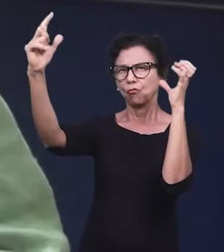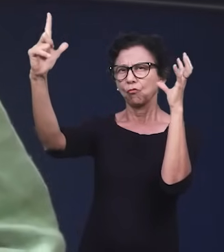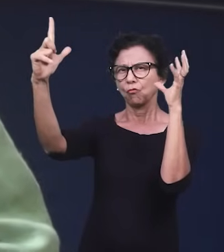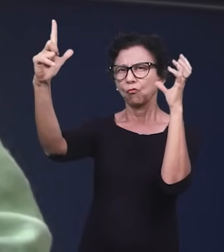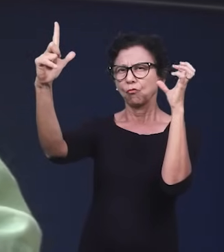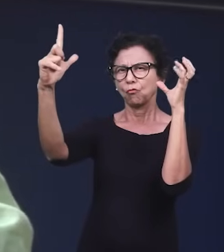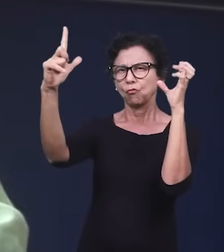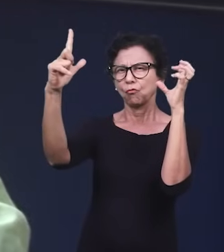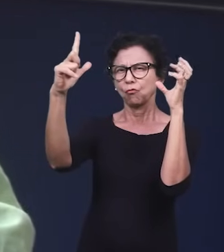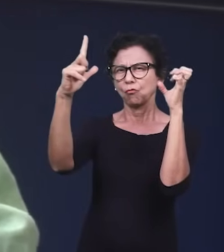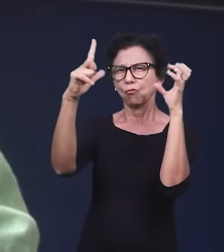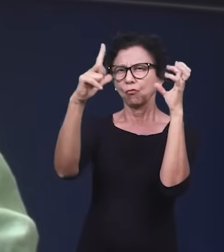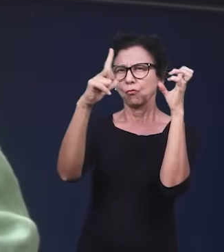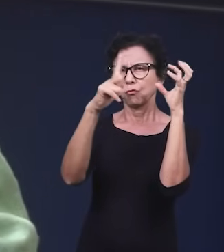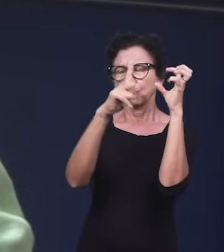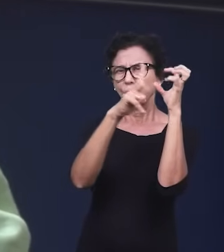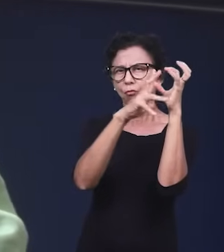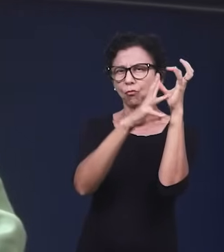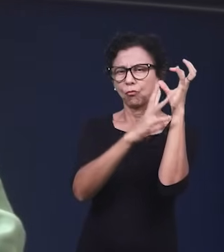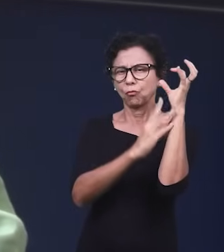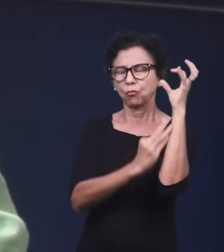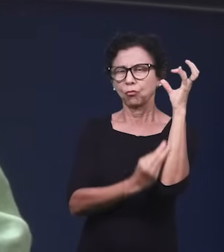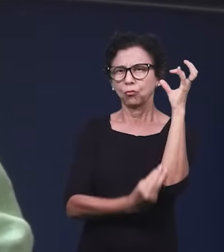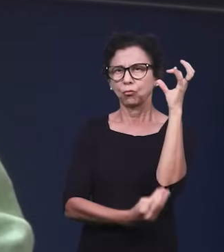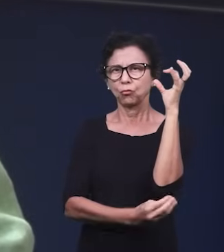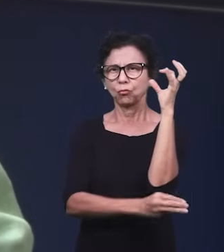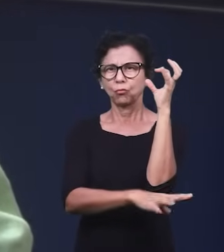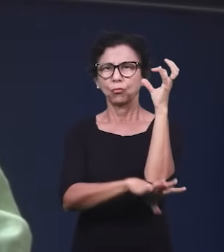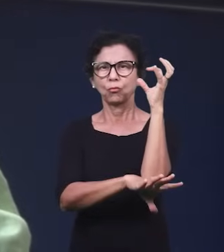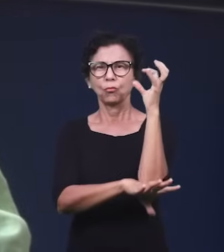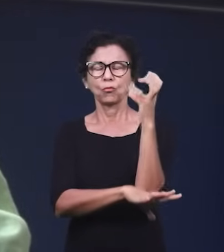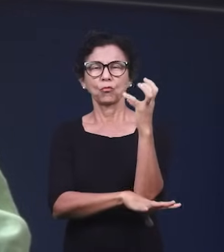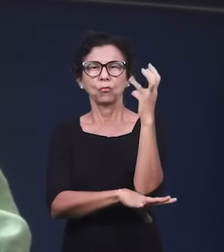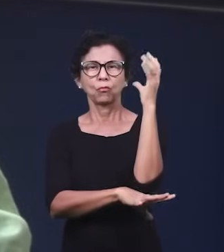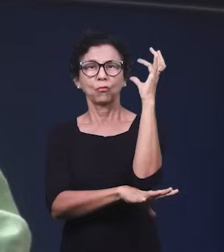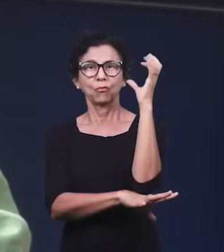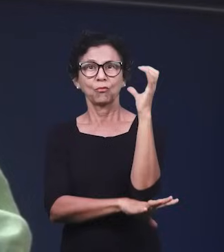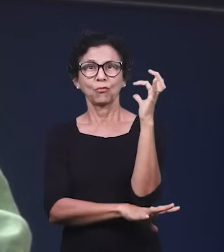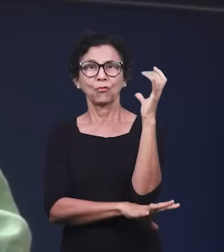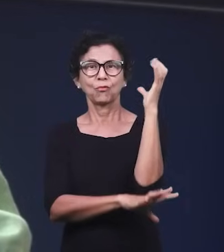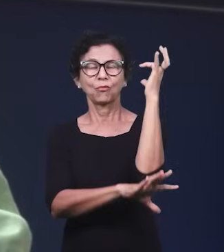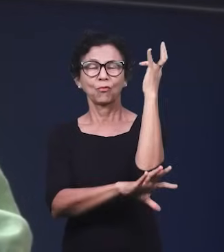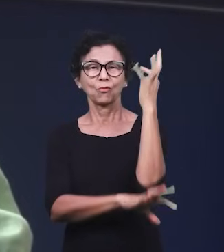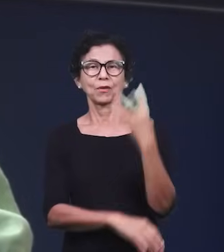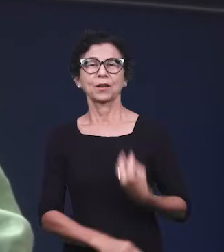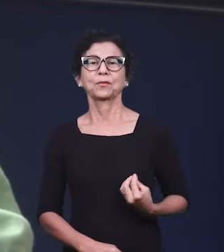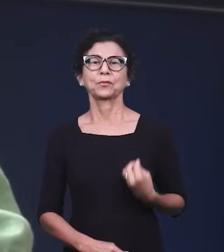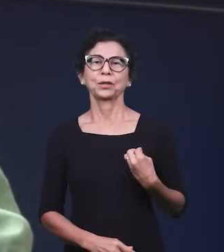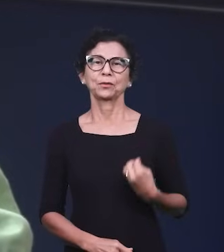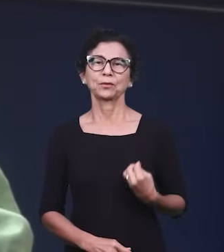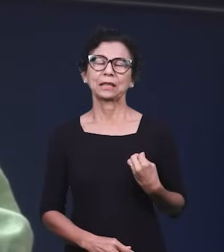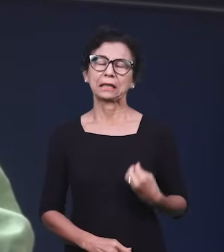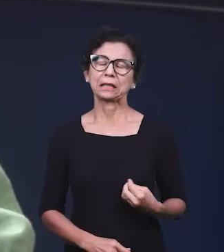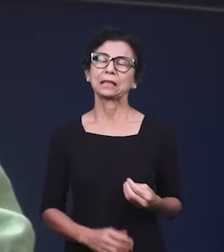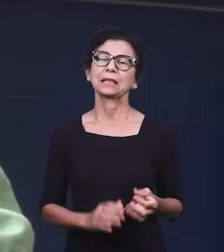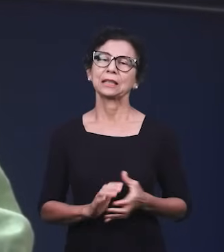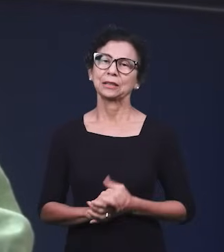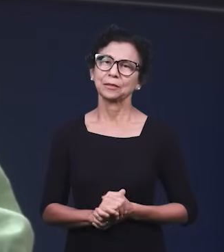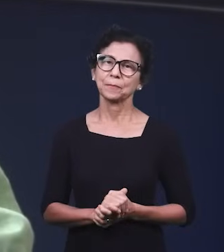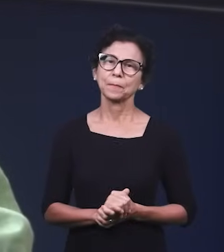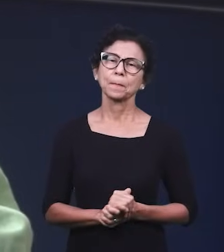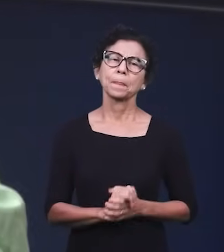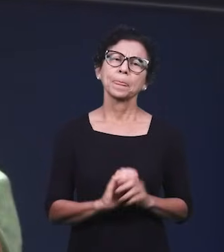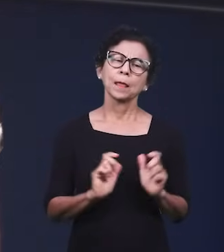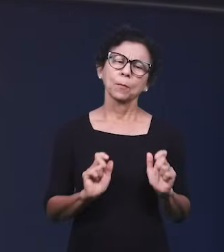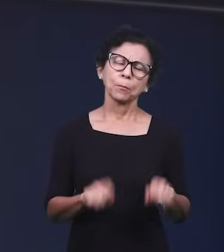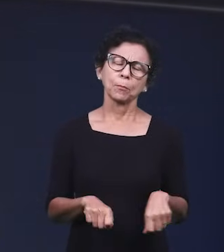responsável Ali pela sobrevivência né da planta e esse processo ele ocorre né tanto